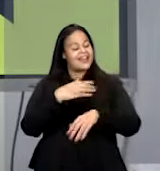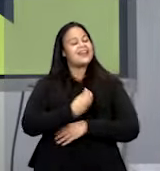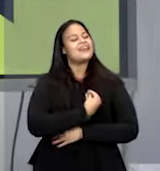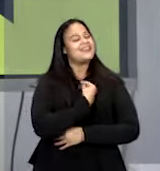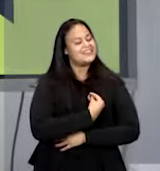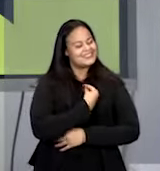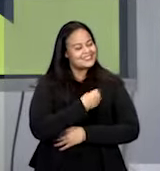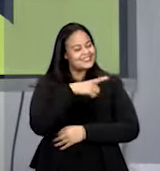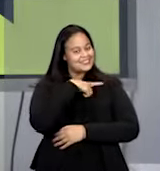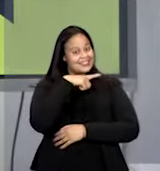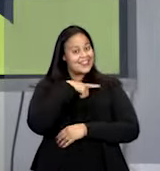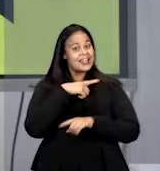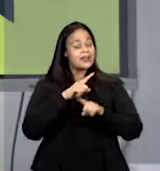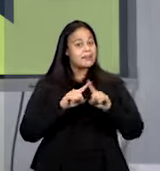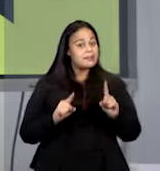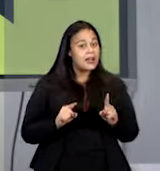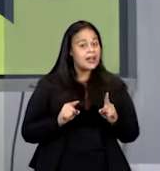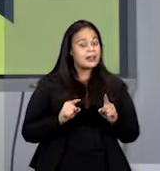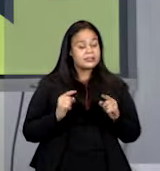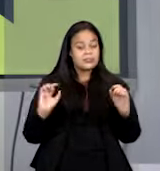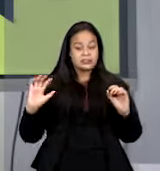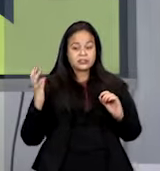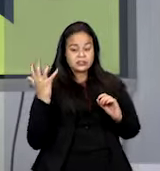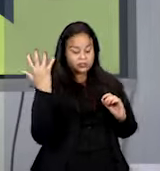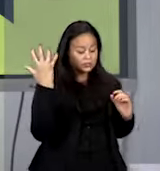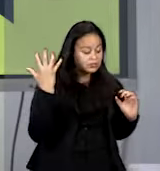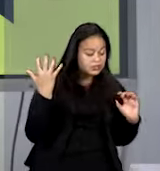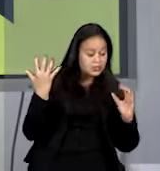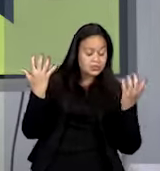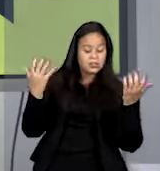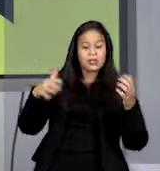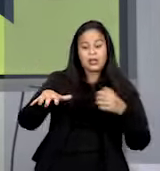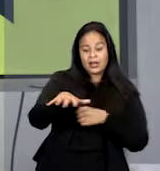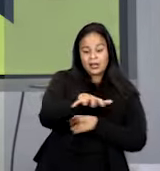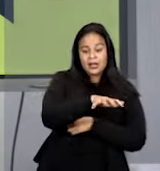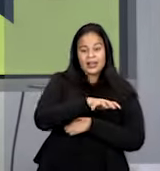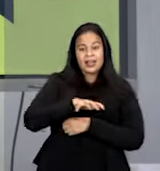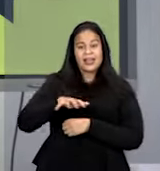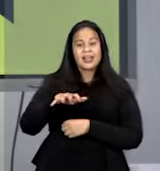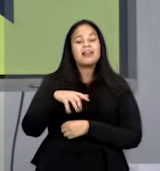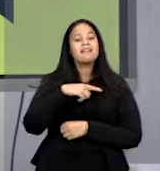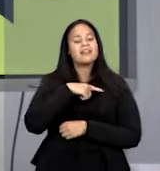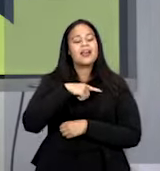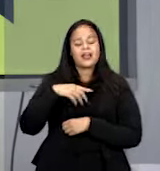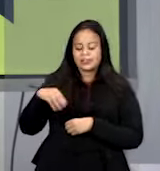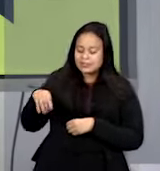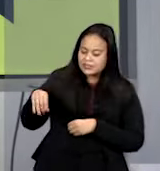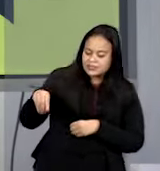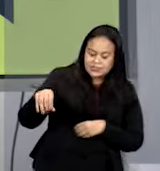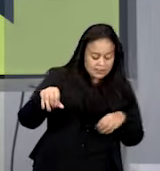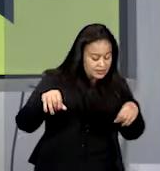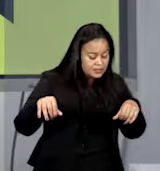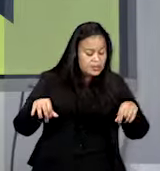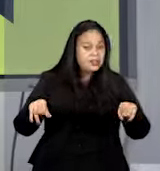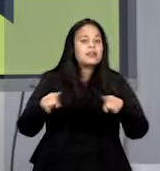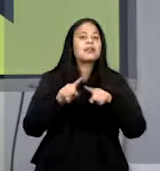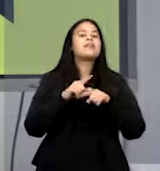mas ainda no campo, mesmo que a gente tenha algo da natureza ali, nós